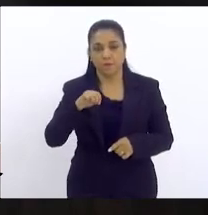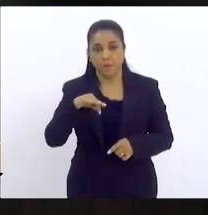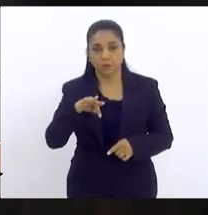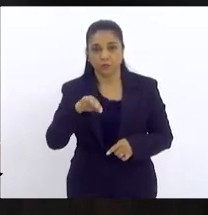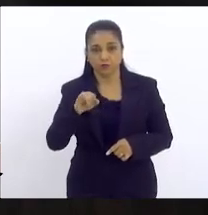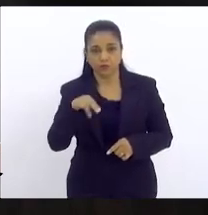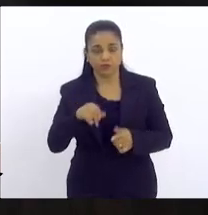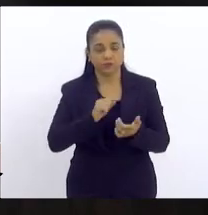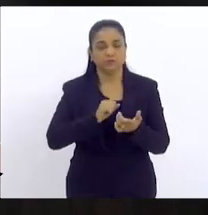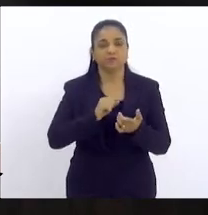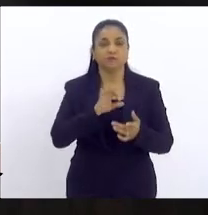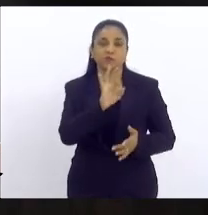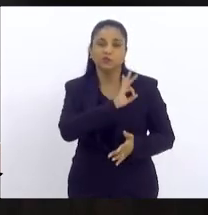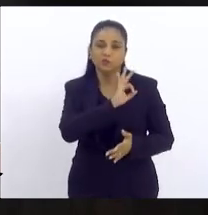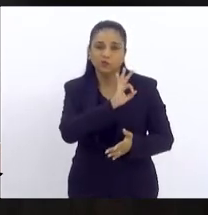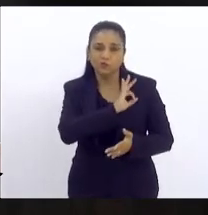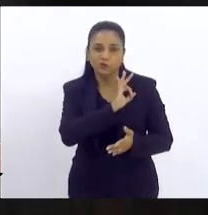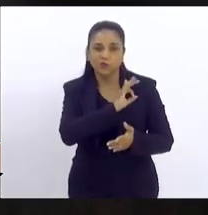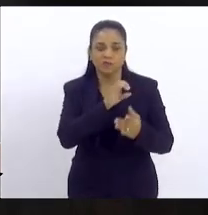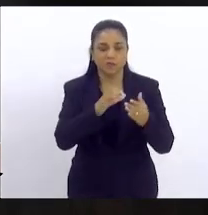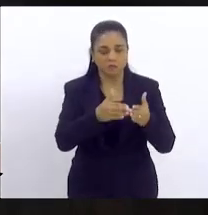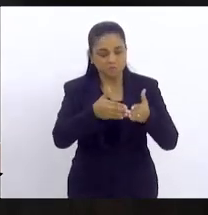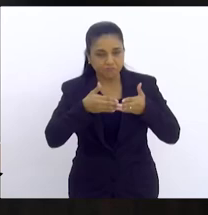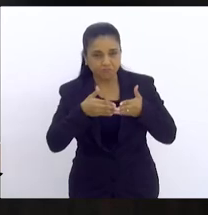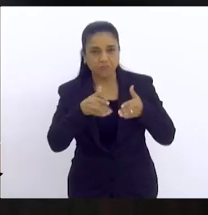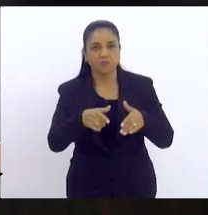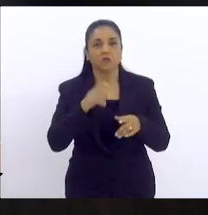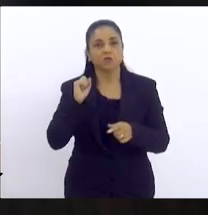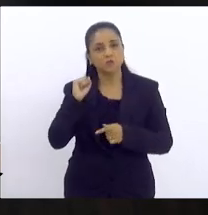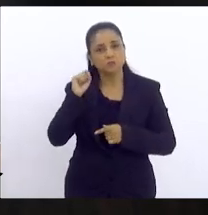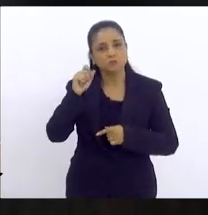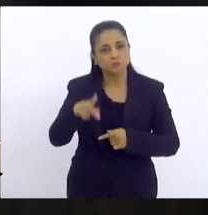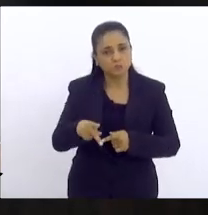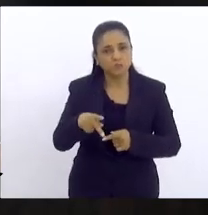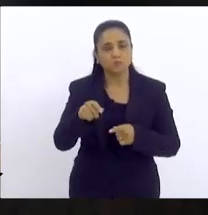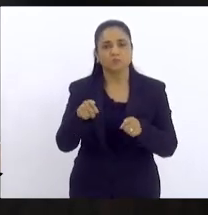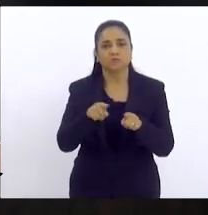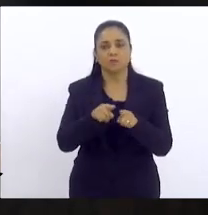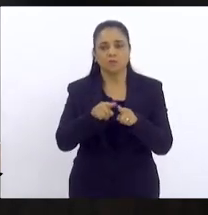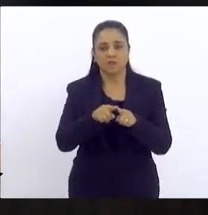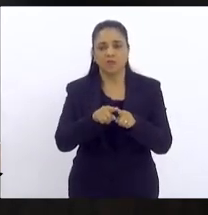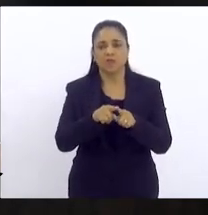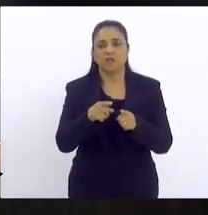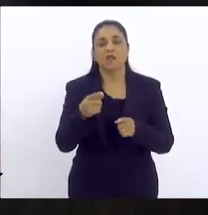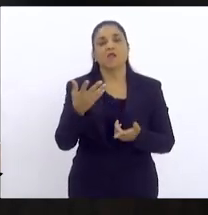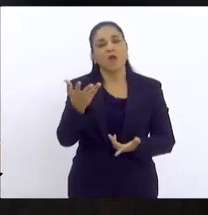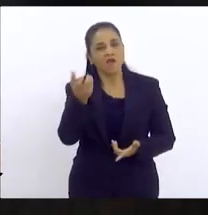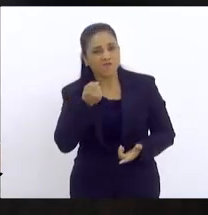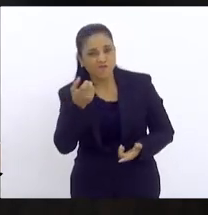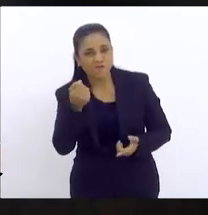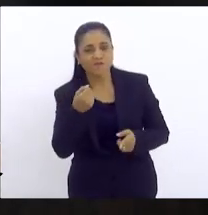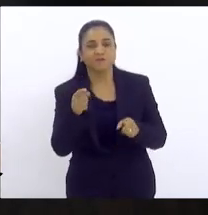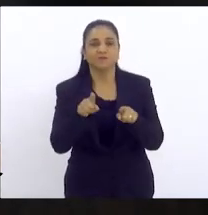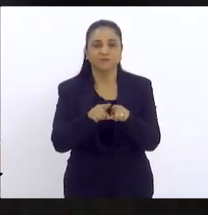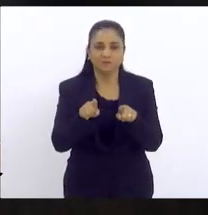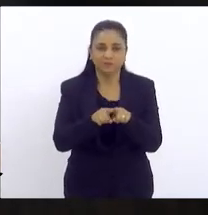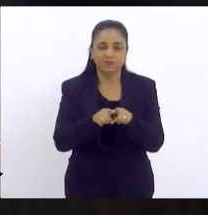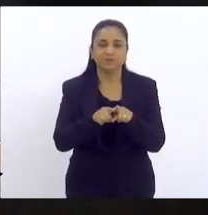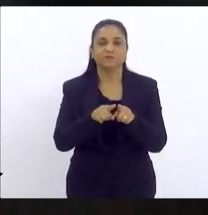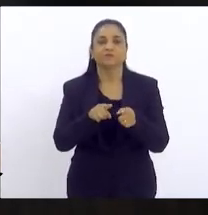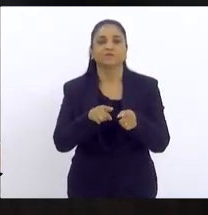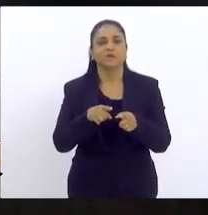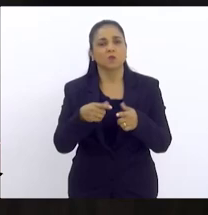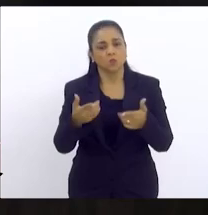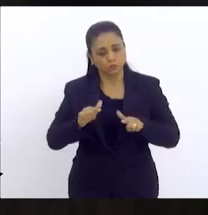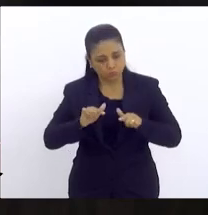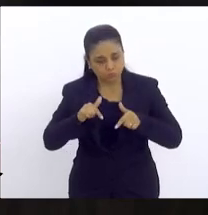excluídos como a questão das pensionistas como a questão dos reformados com todas as questões porque os senhores estão na ativa